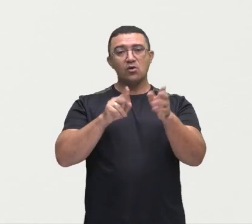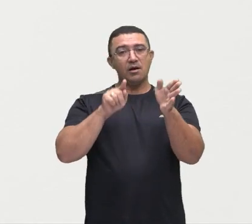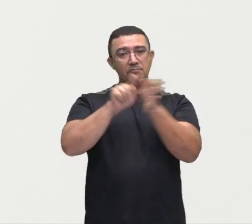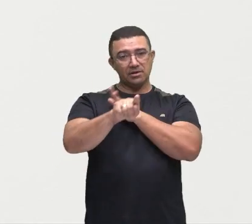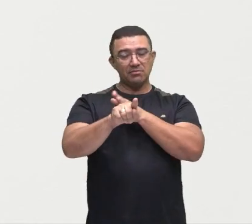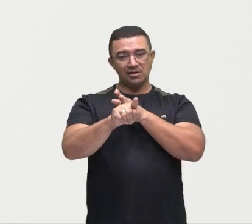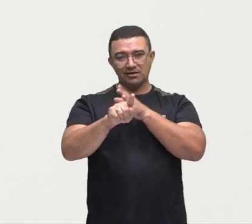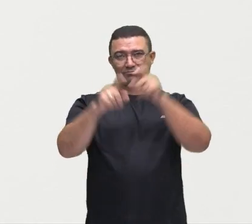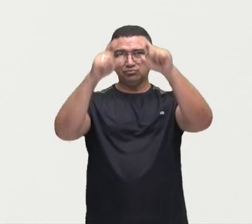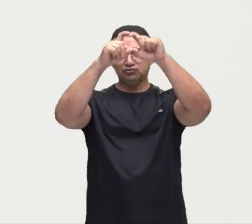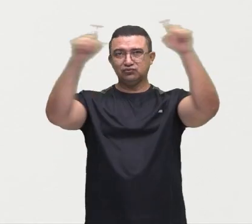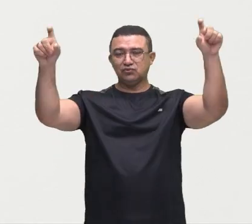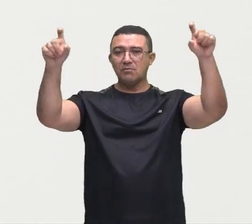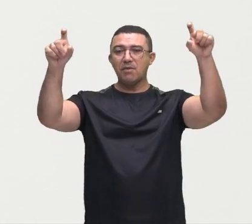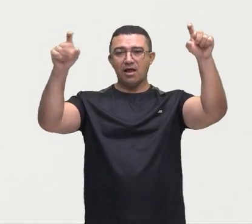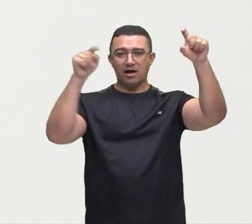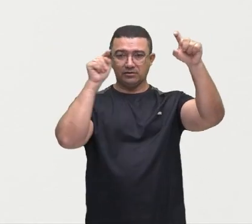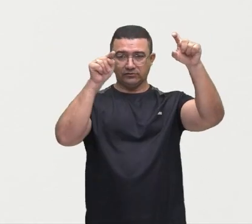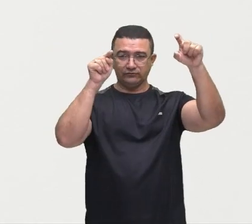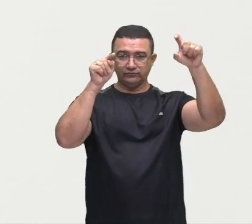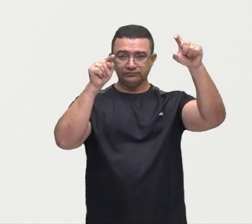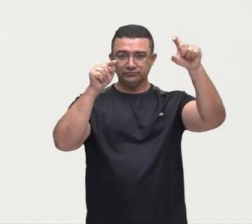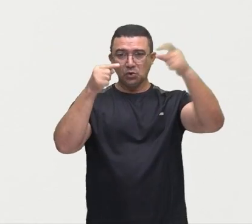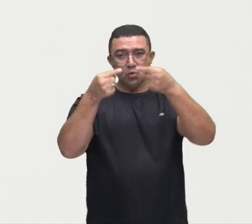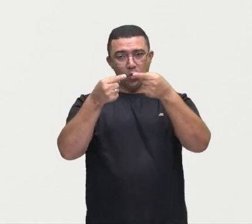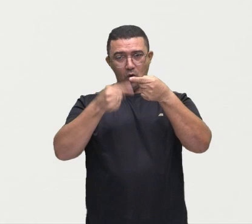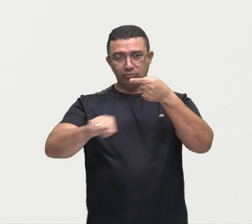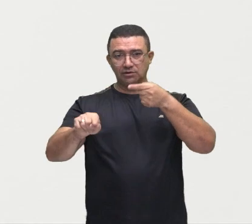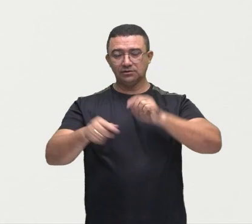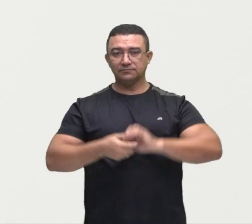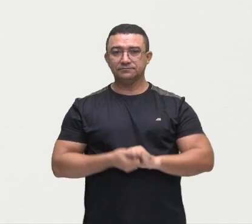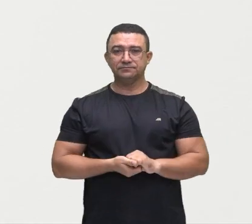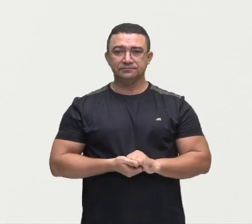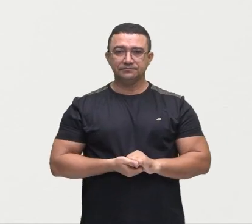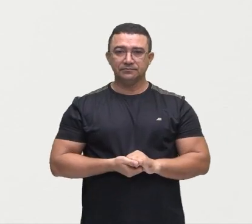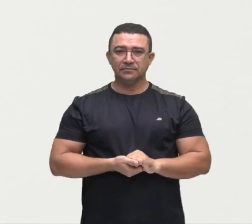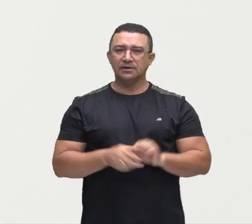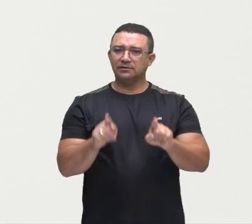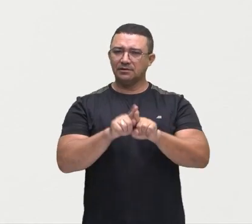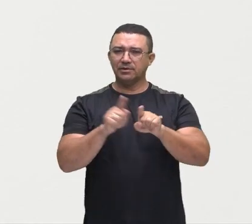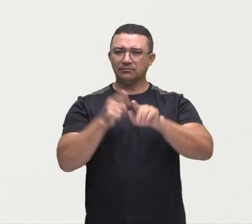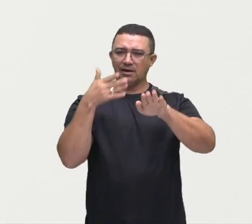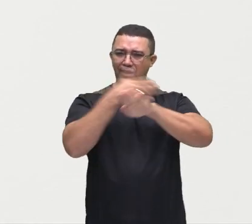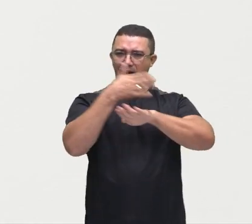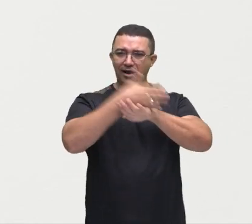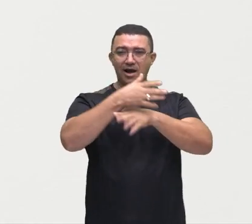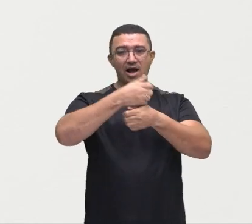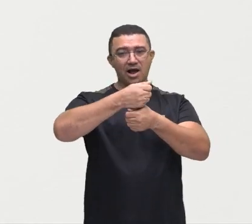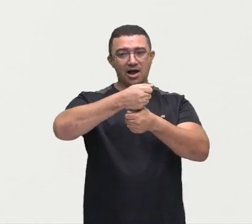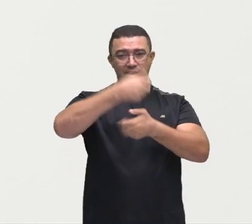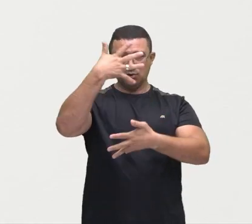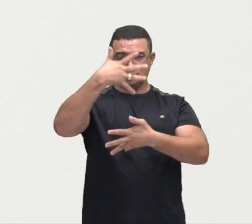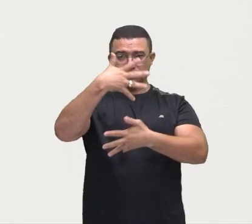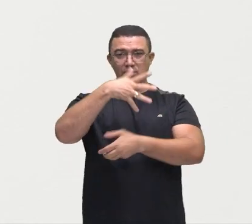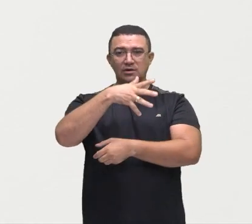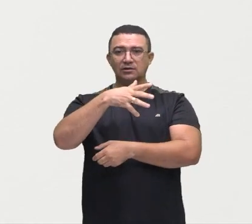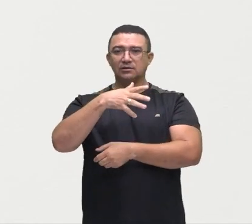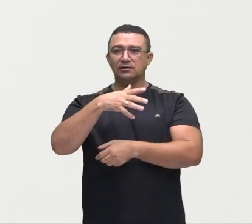o cantor popular iniciou o espetáculo. E eu vou registrar então a participação do Pedro, é